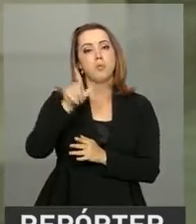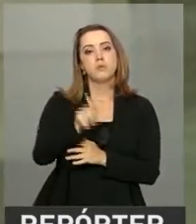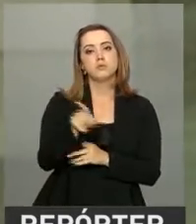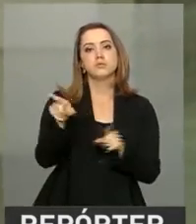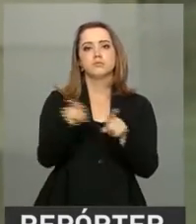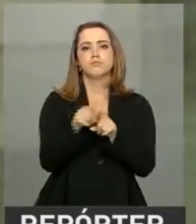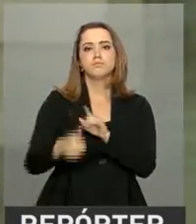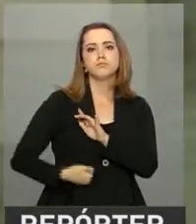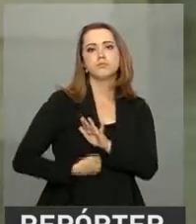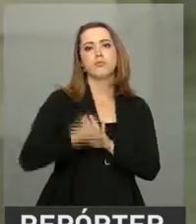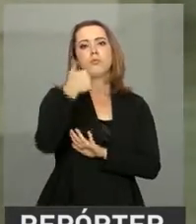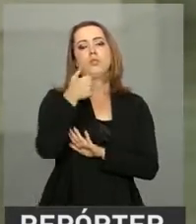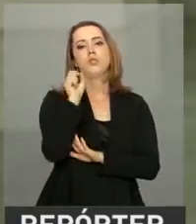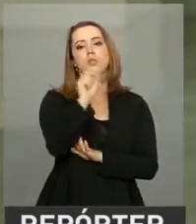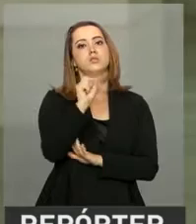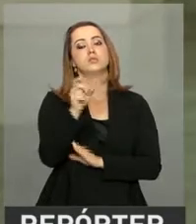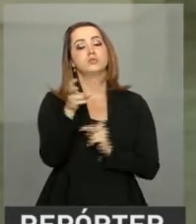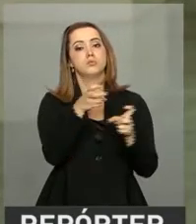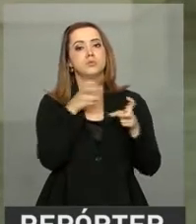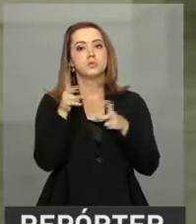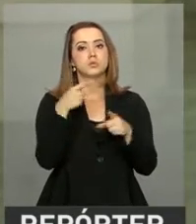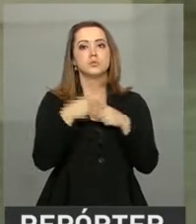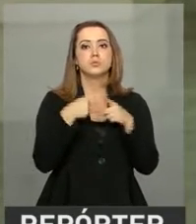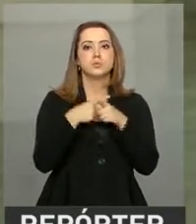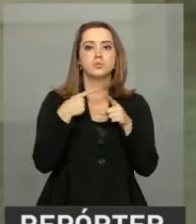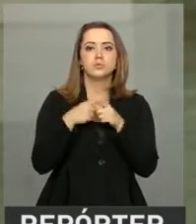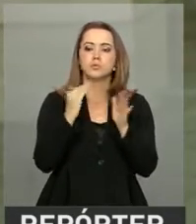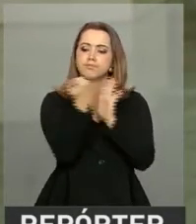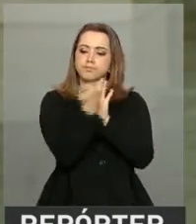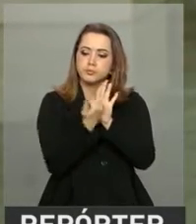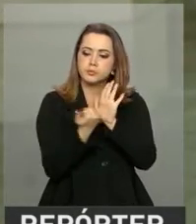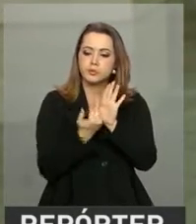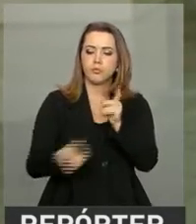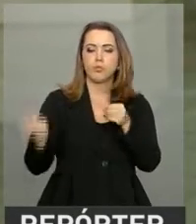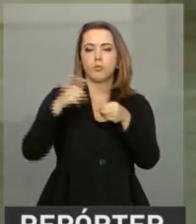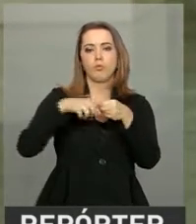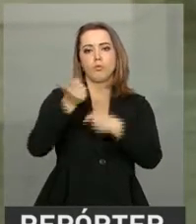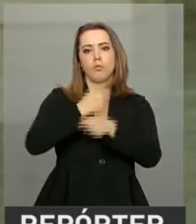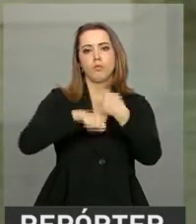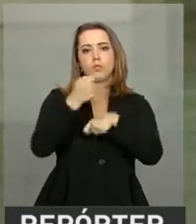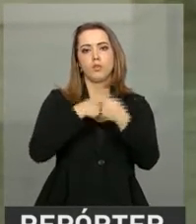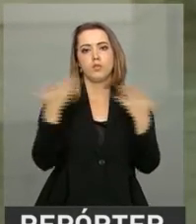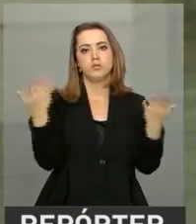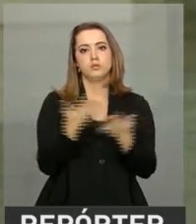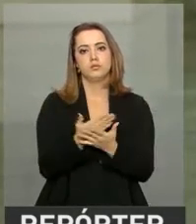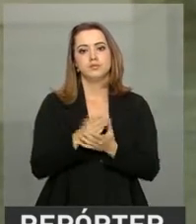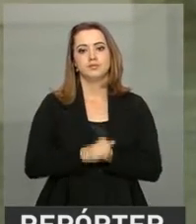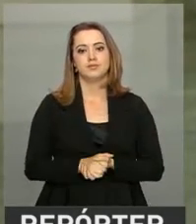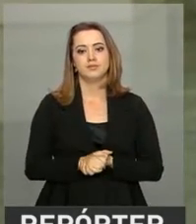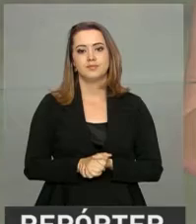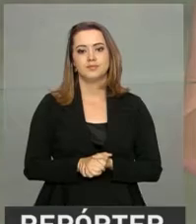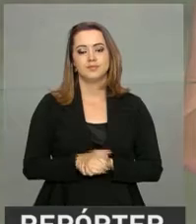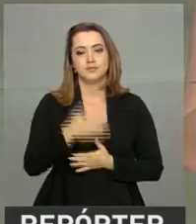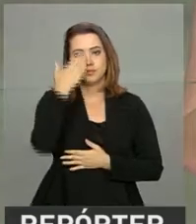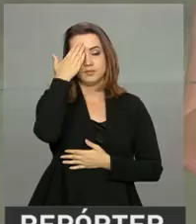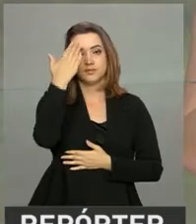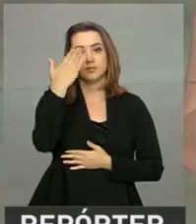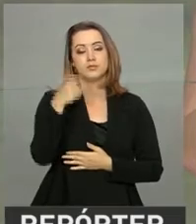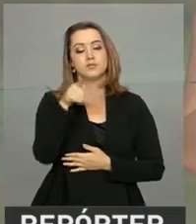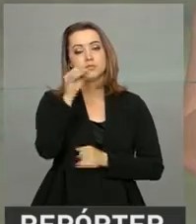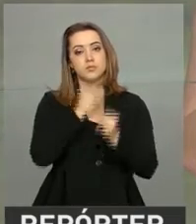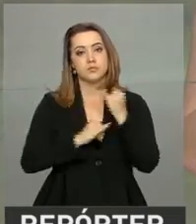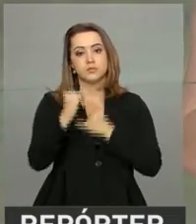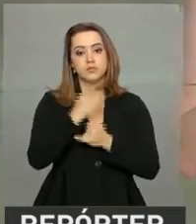a previsão por causa das medidas do governo para a retomada da economia. Retornamos ao estúdio. Obrigado, Natália, pelas